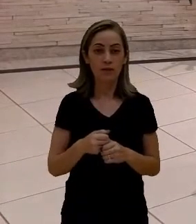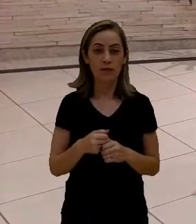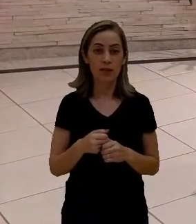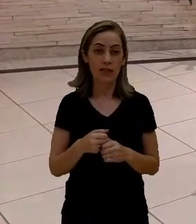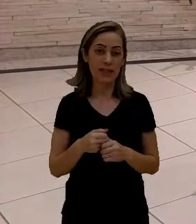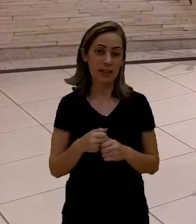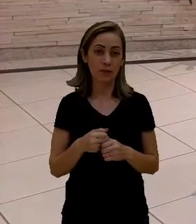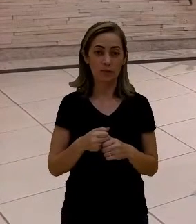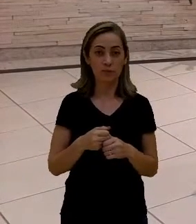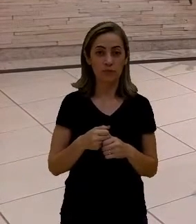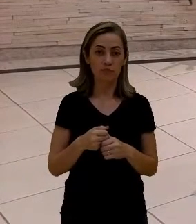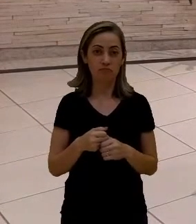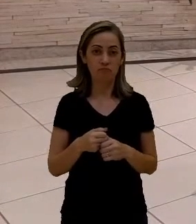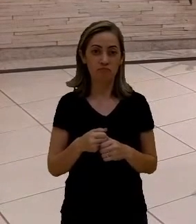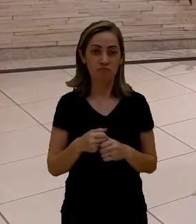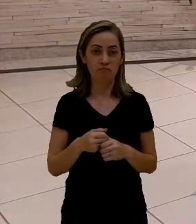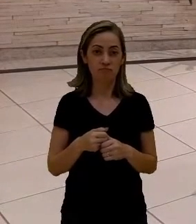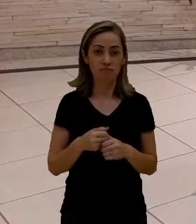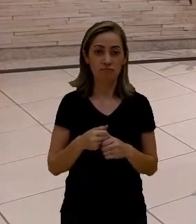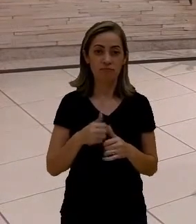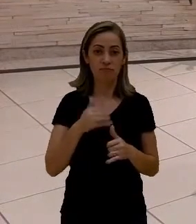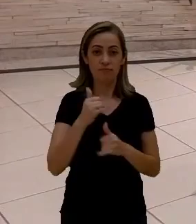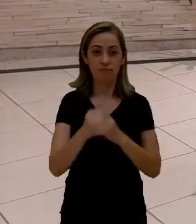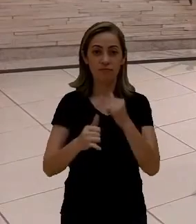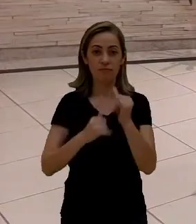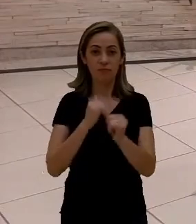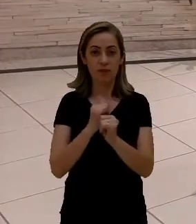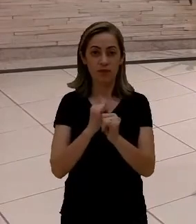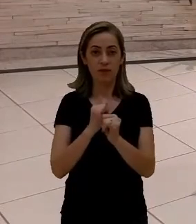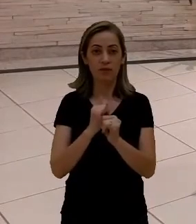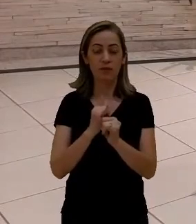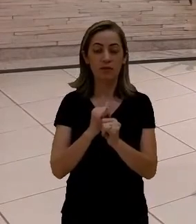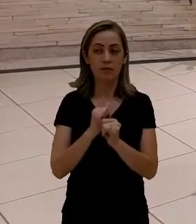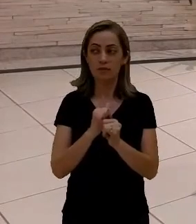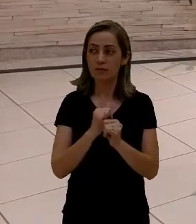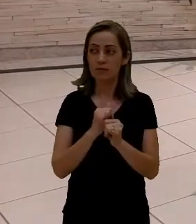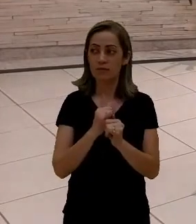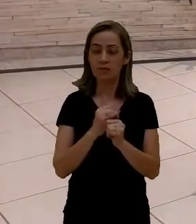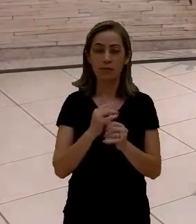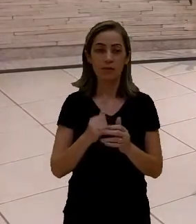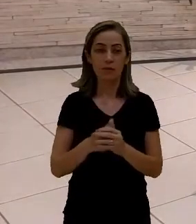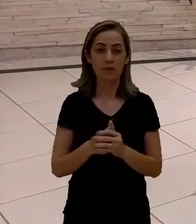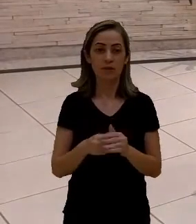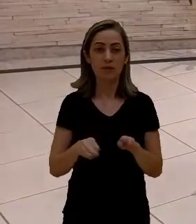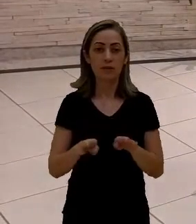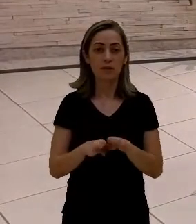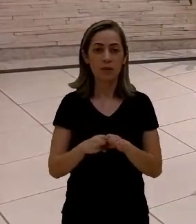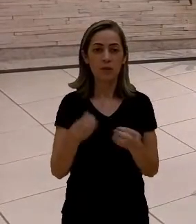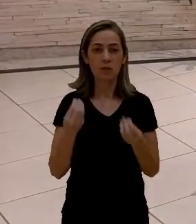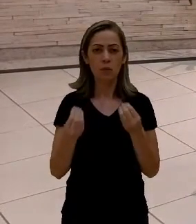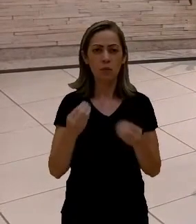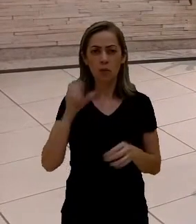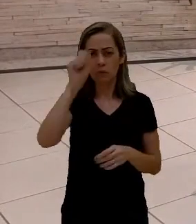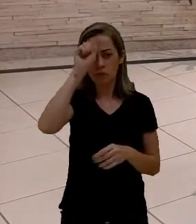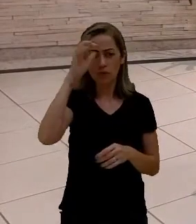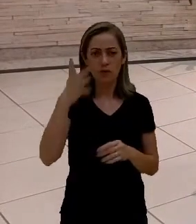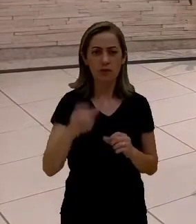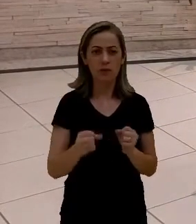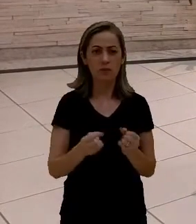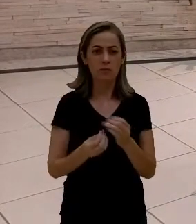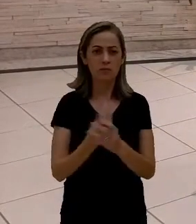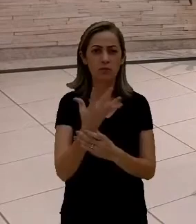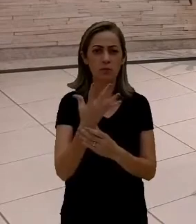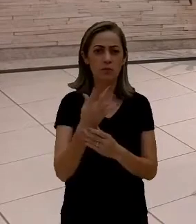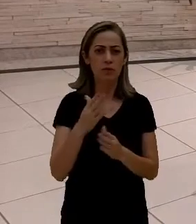explicaria se Contasse um pouco como que foi também recente a criação e durante essa pandemia como que foi vou criar vou falar como que foi todo